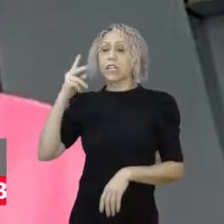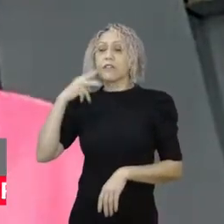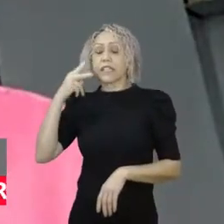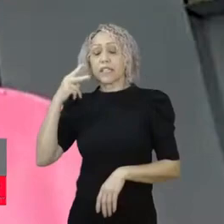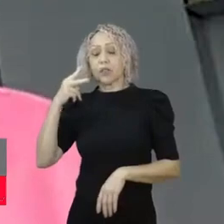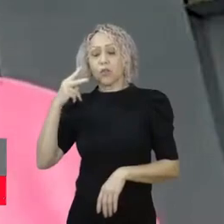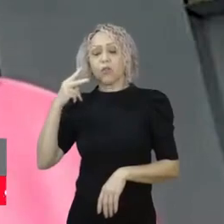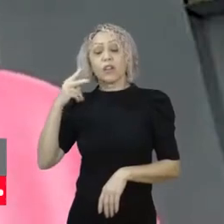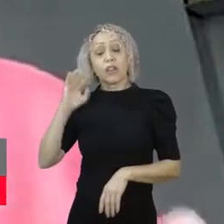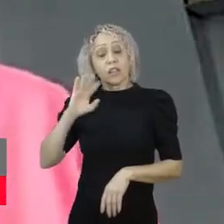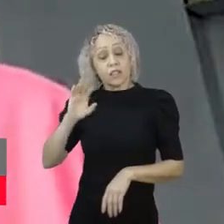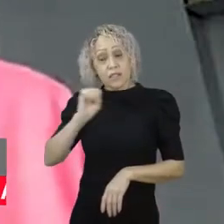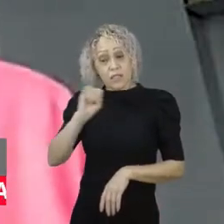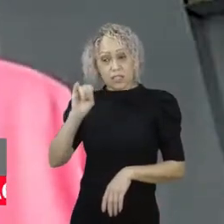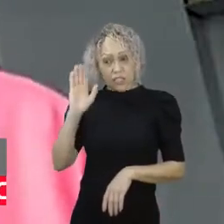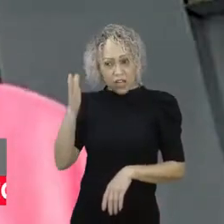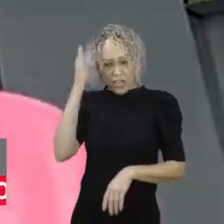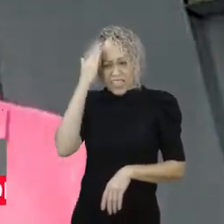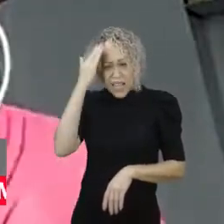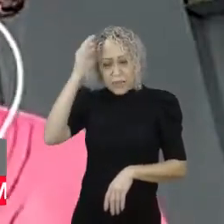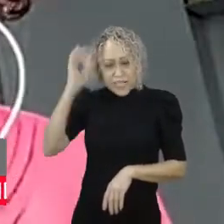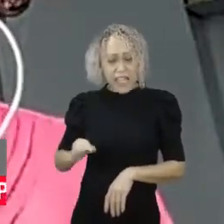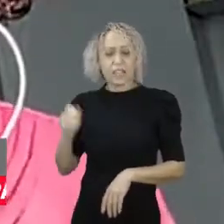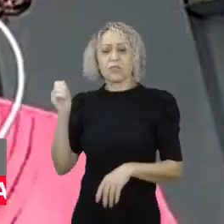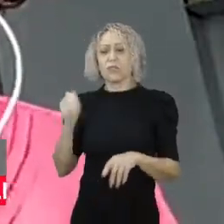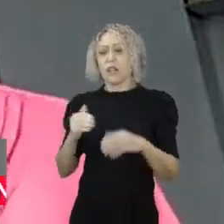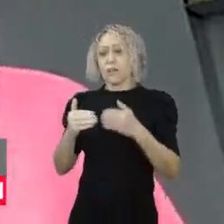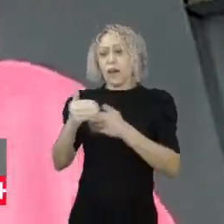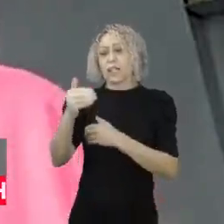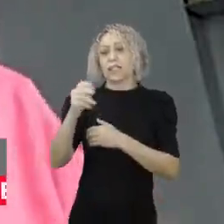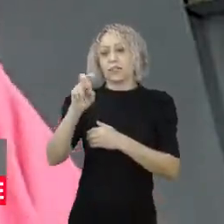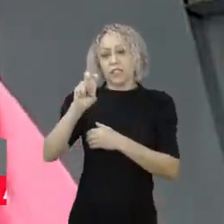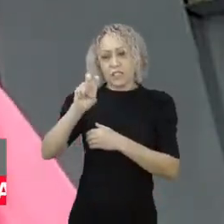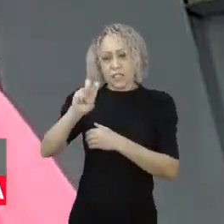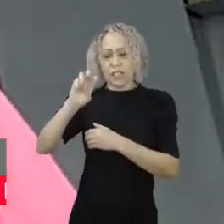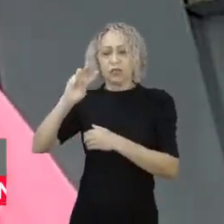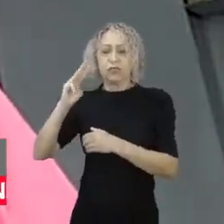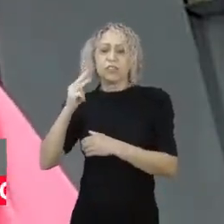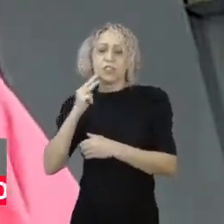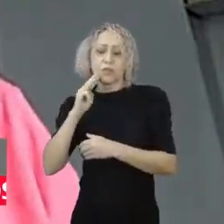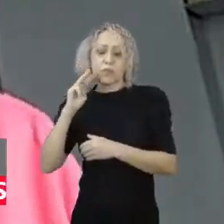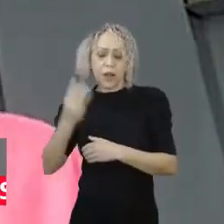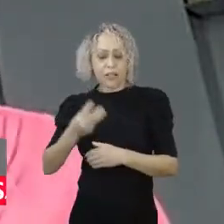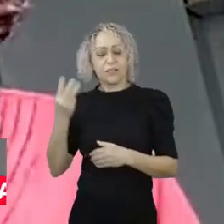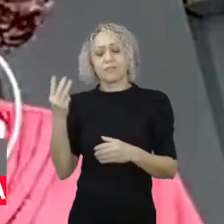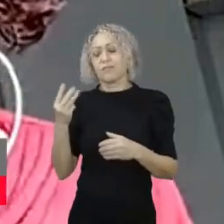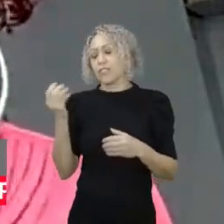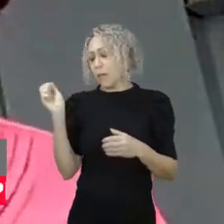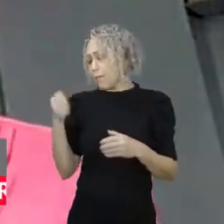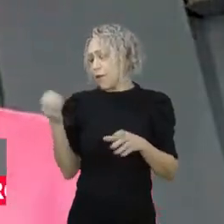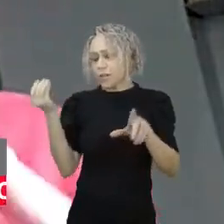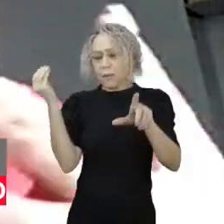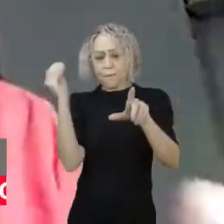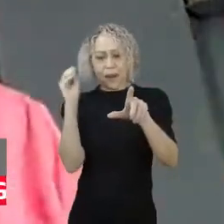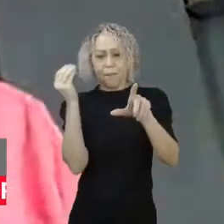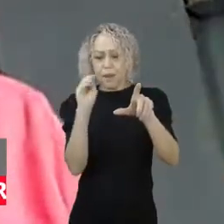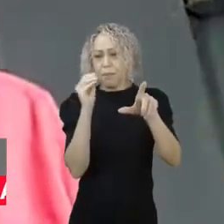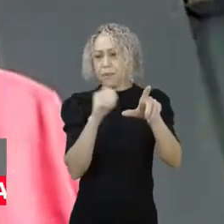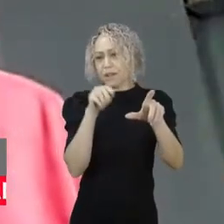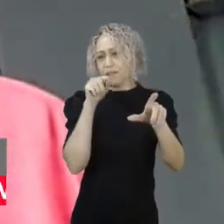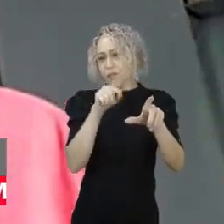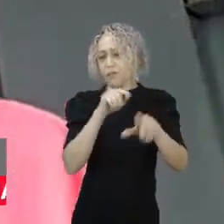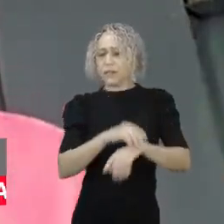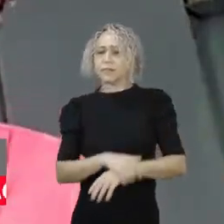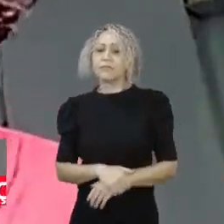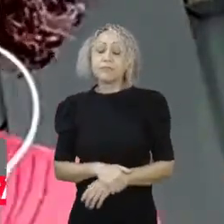inclusive, profissionais de planejamento que podem ajudar. Mas sabemos que, muitas vezes, a